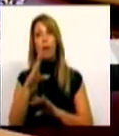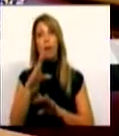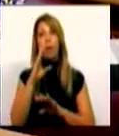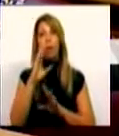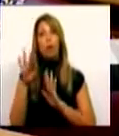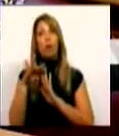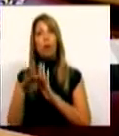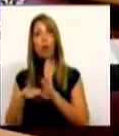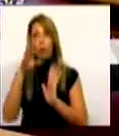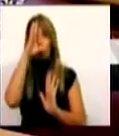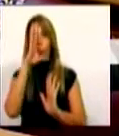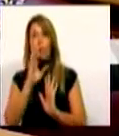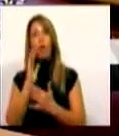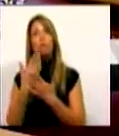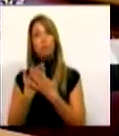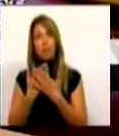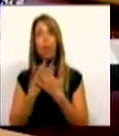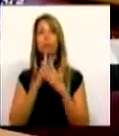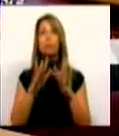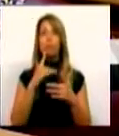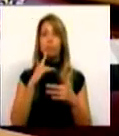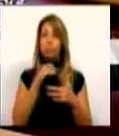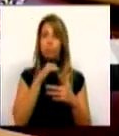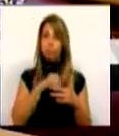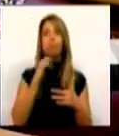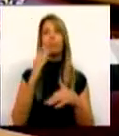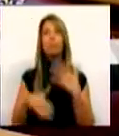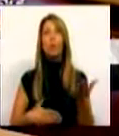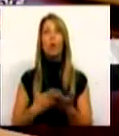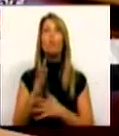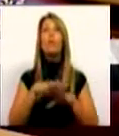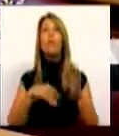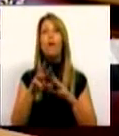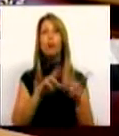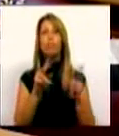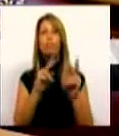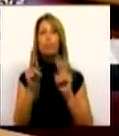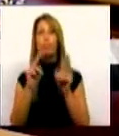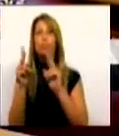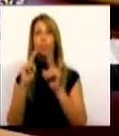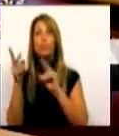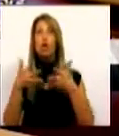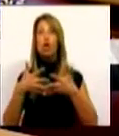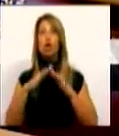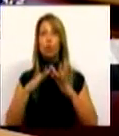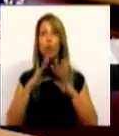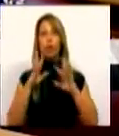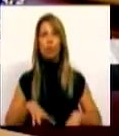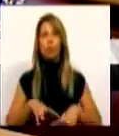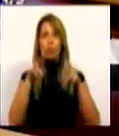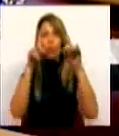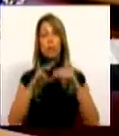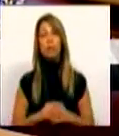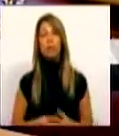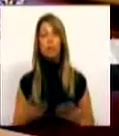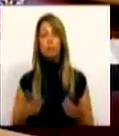que permite continuar a fazer as reformas estruturais progressistas, que